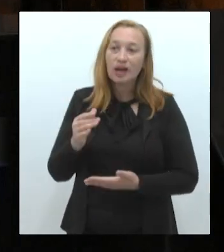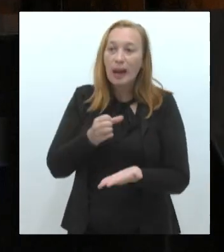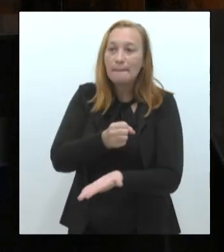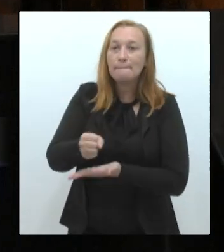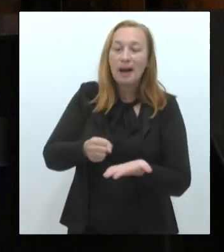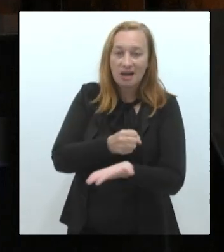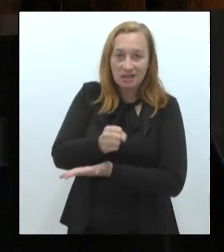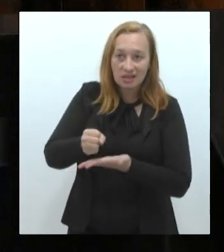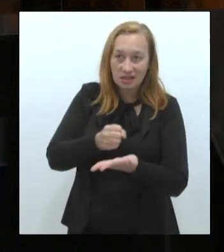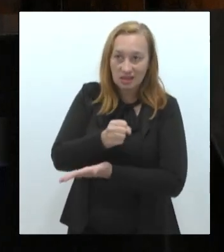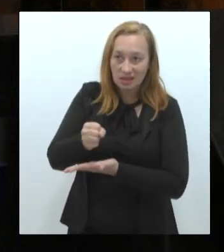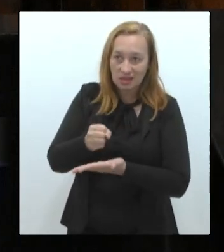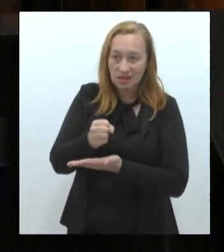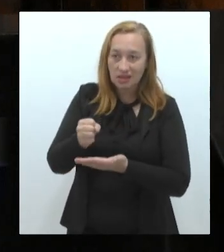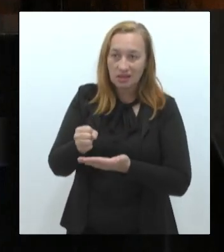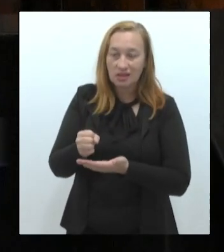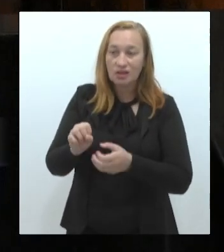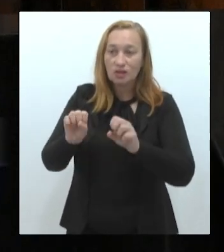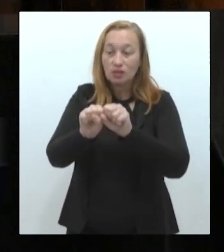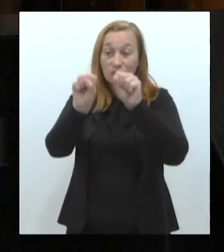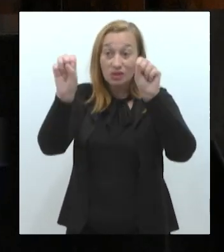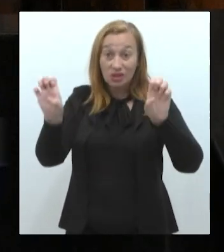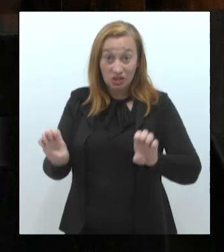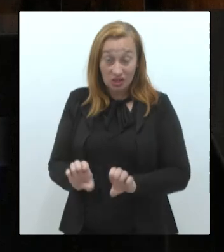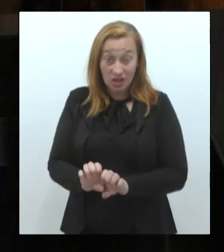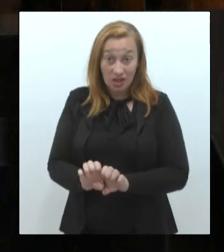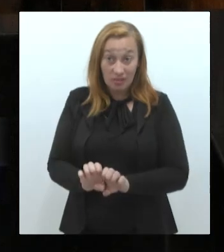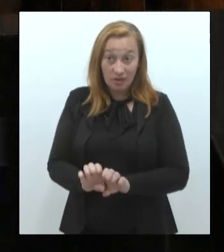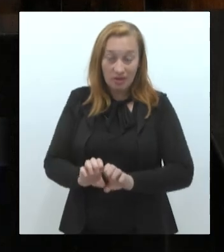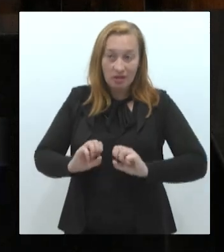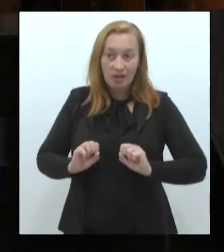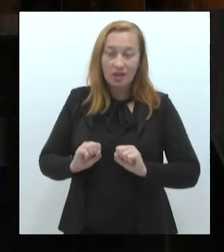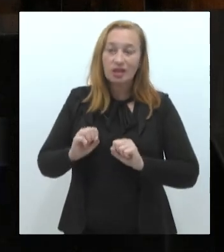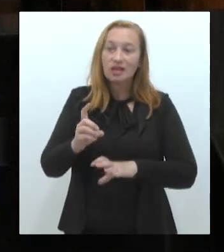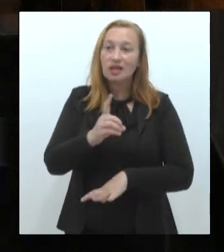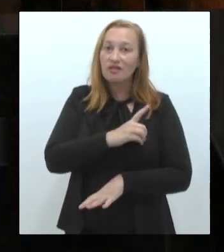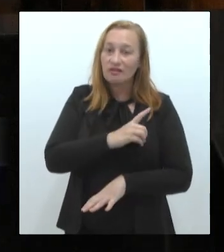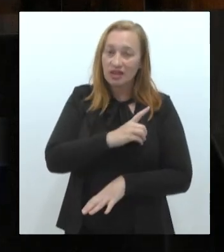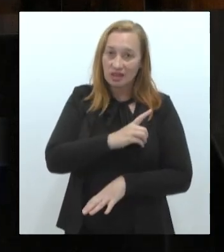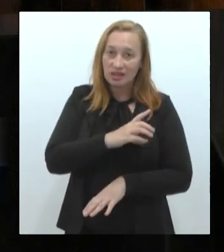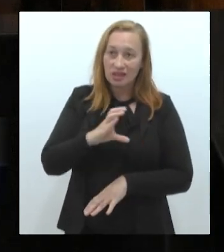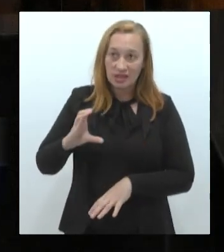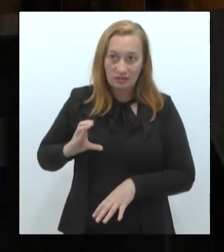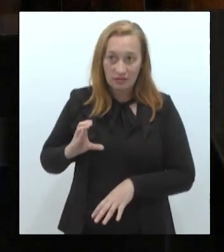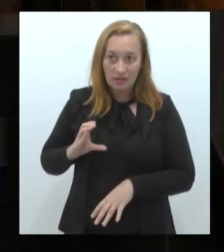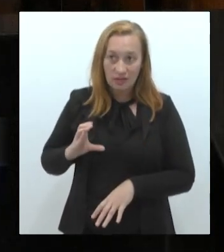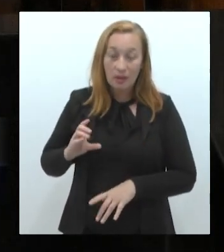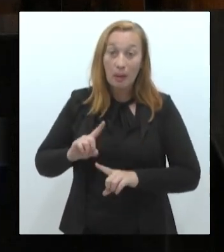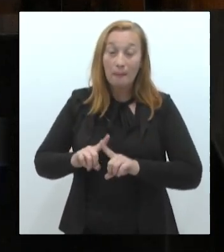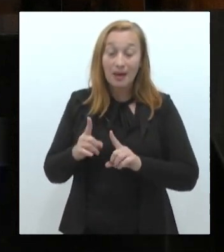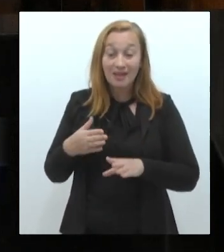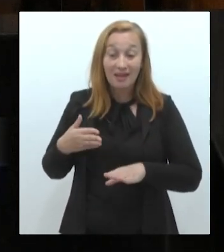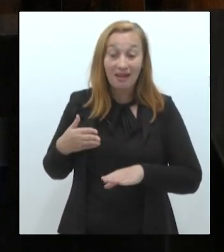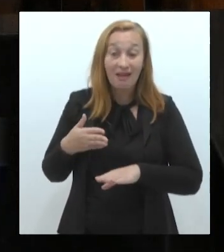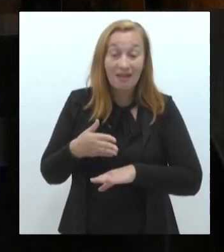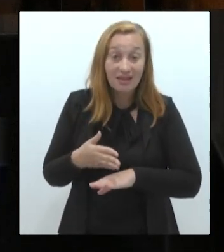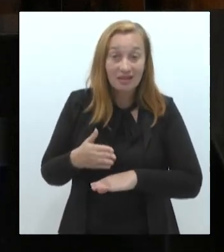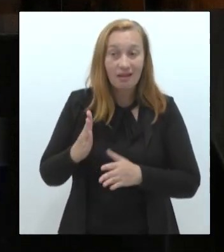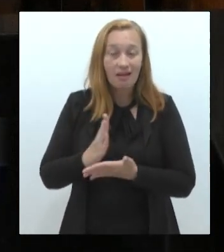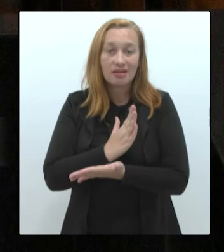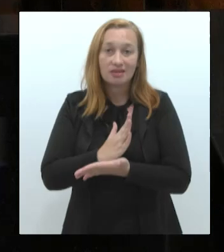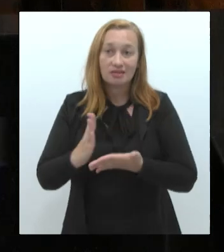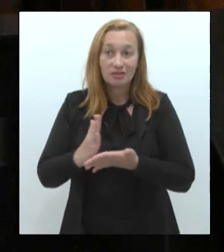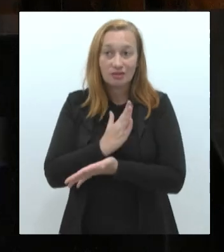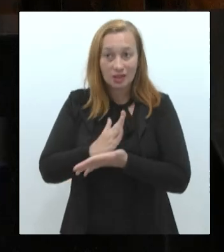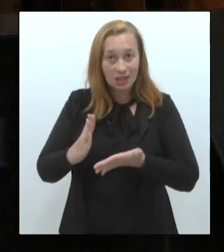do sistema de defesa civil. Mas a defesa civil entra em cena, muitas vezes,